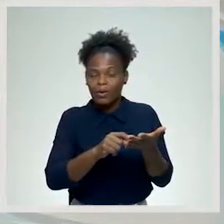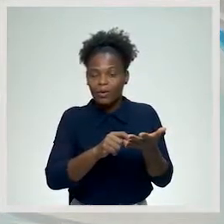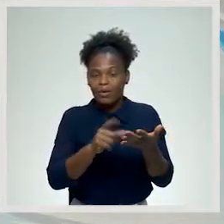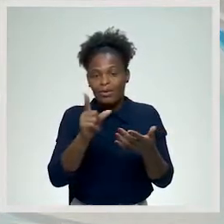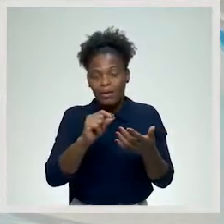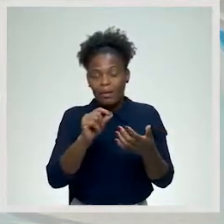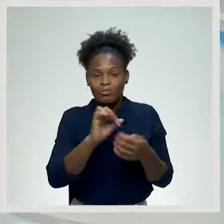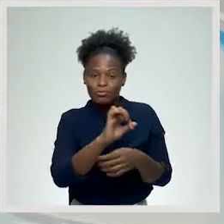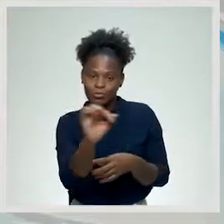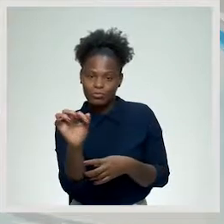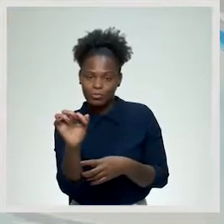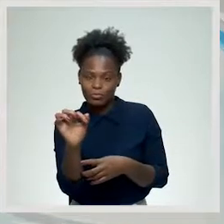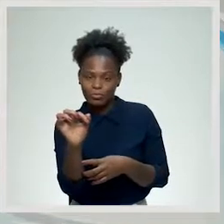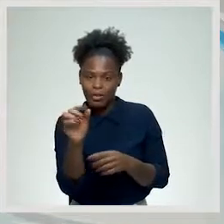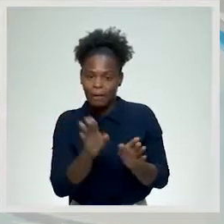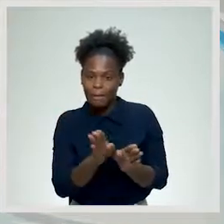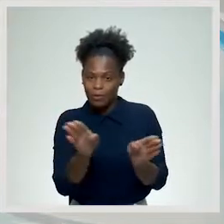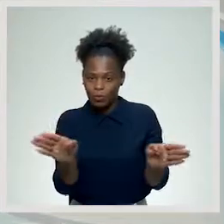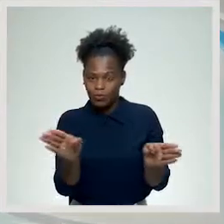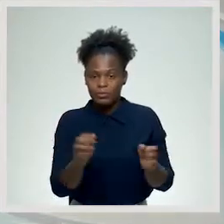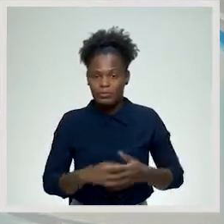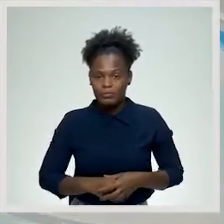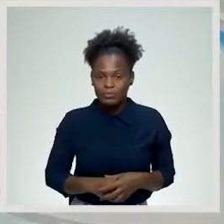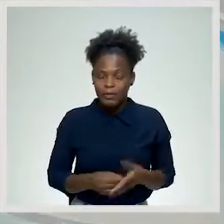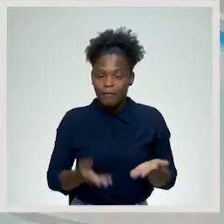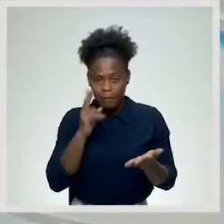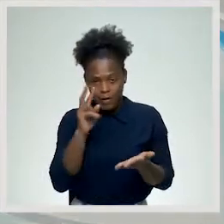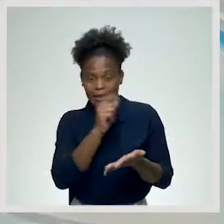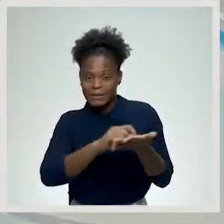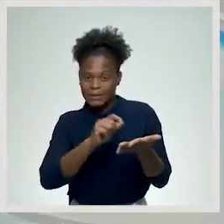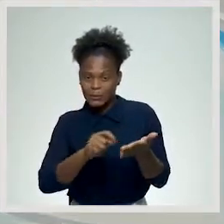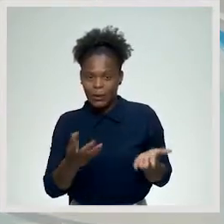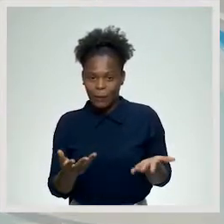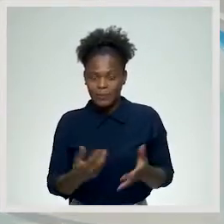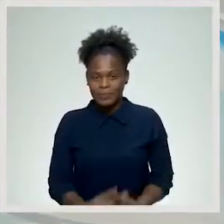inscritos e a respectiva amplitude. Então, vejamos o exercício.